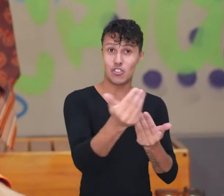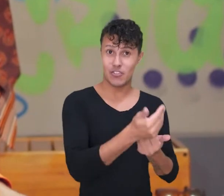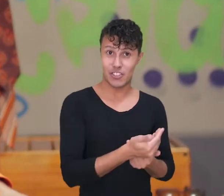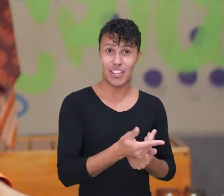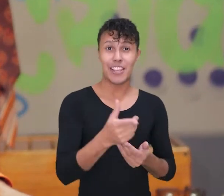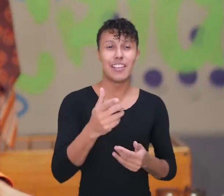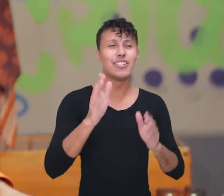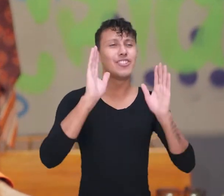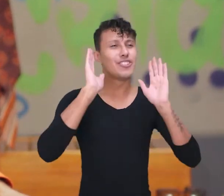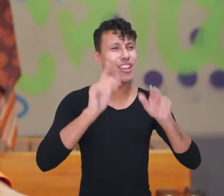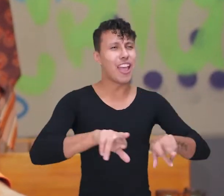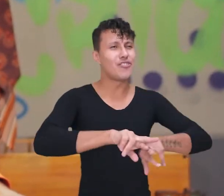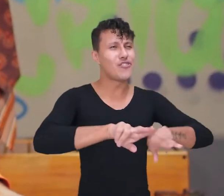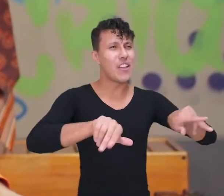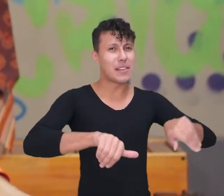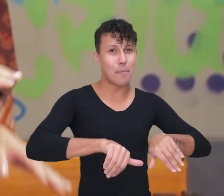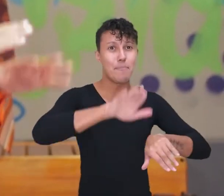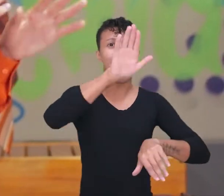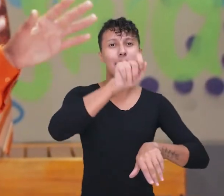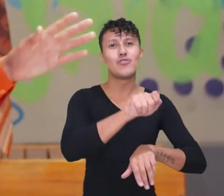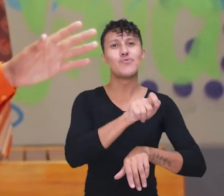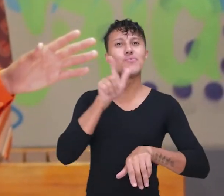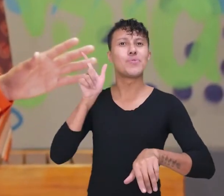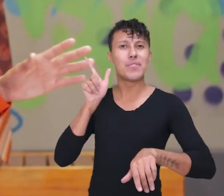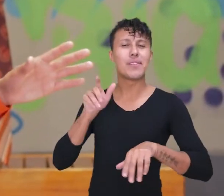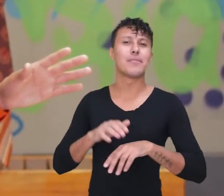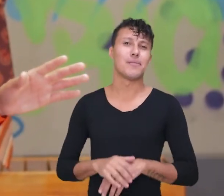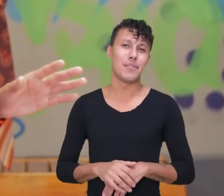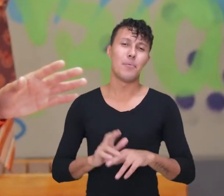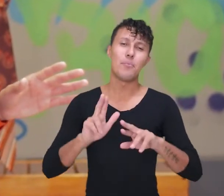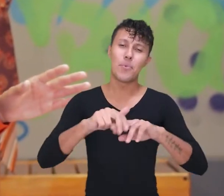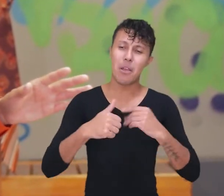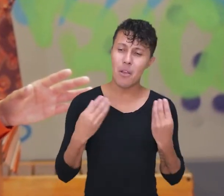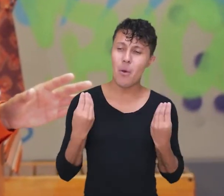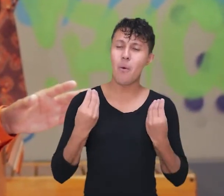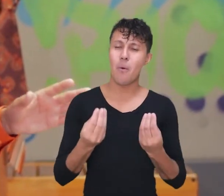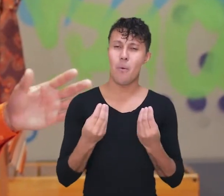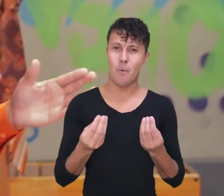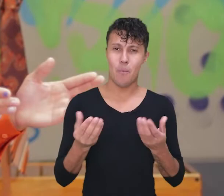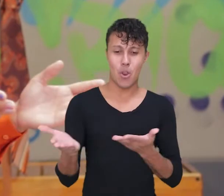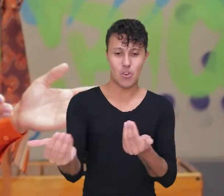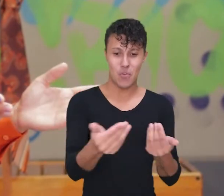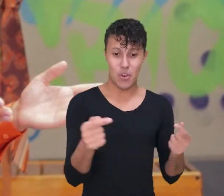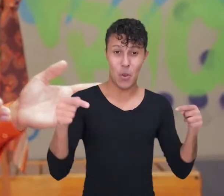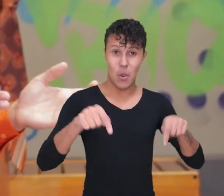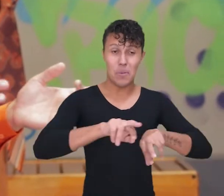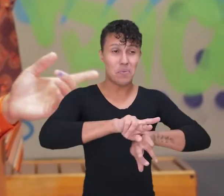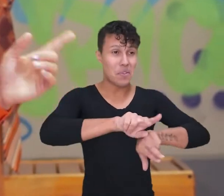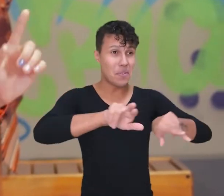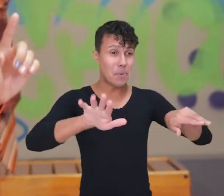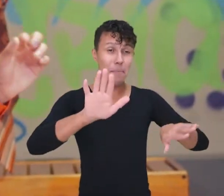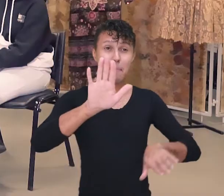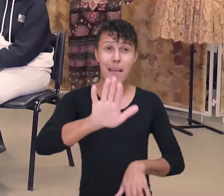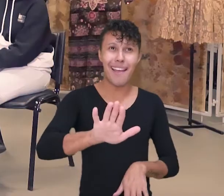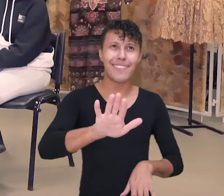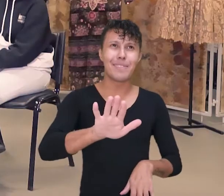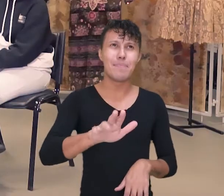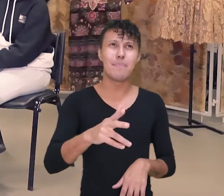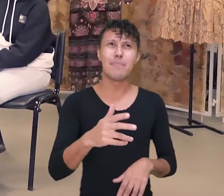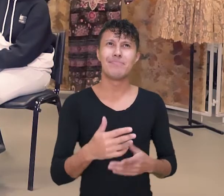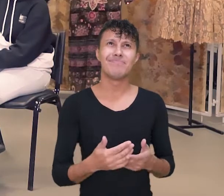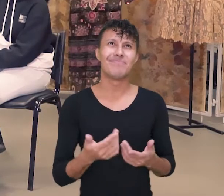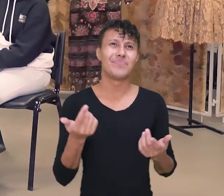é uma juventude mais diversa. As juventudes de hoje, elas são mais diversas. Talvez elas não